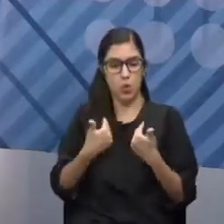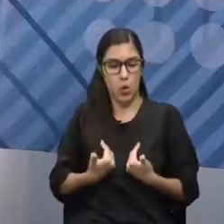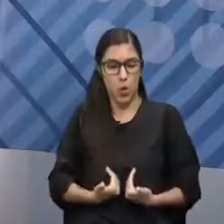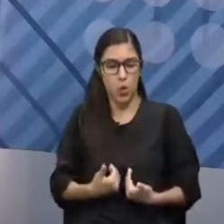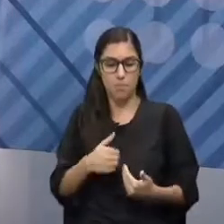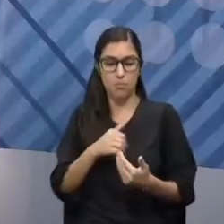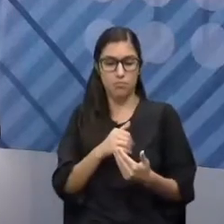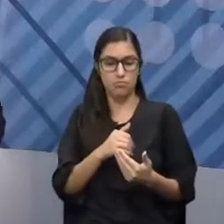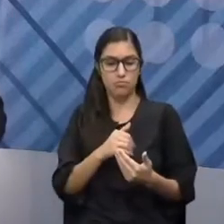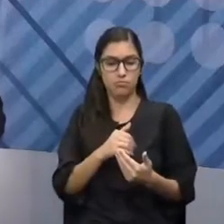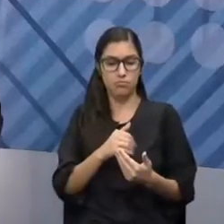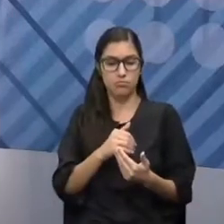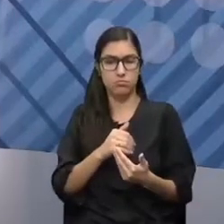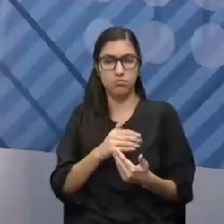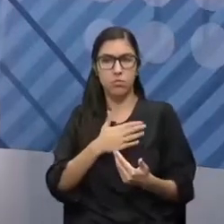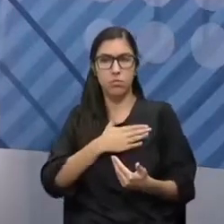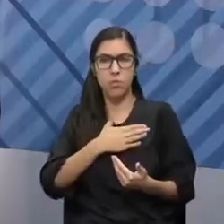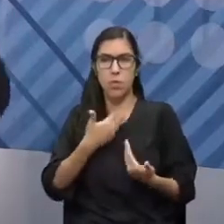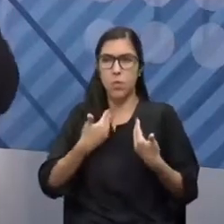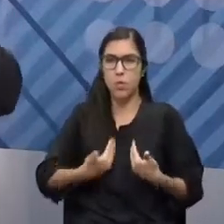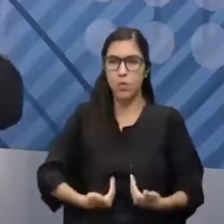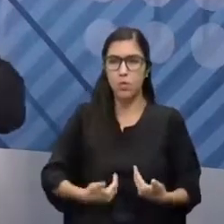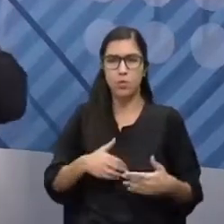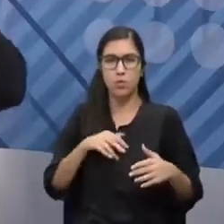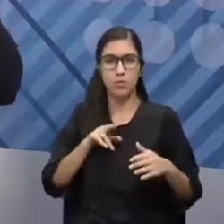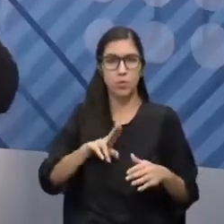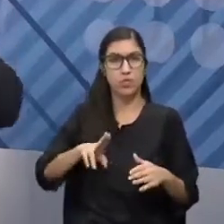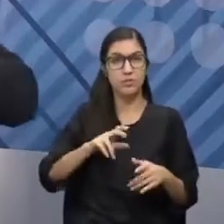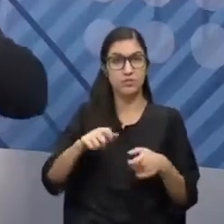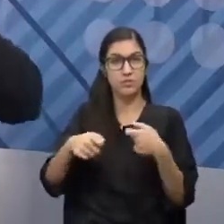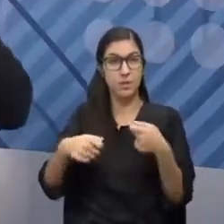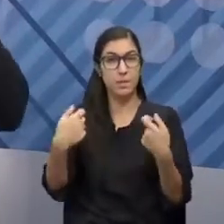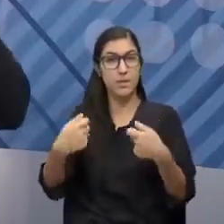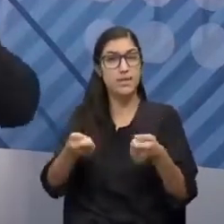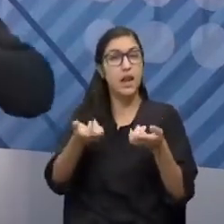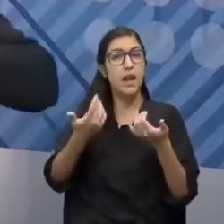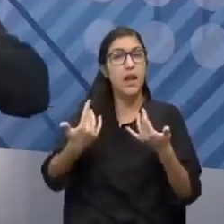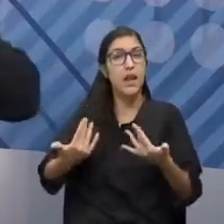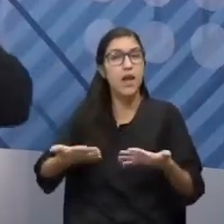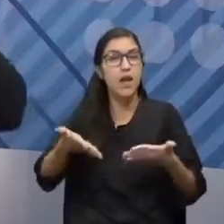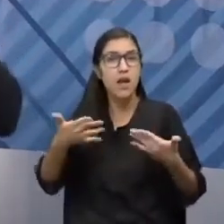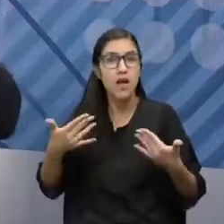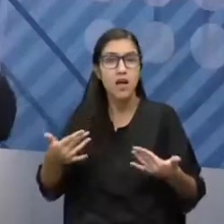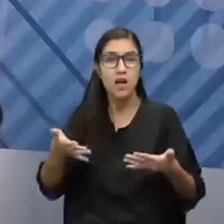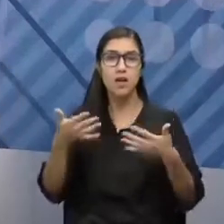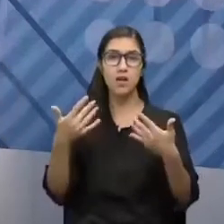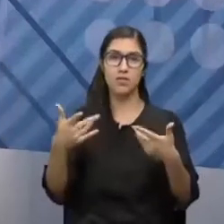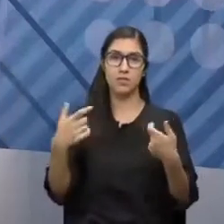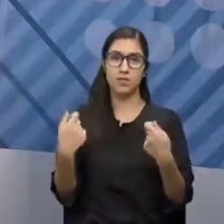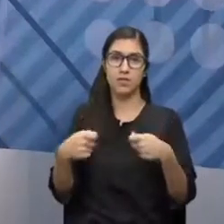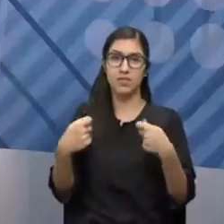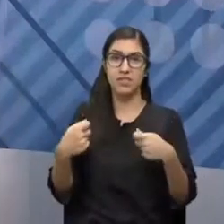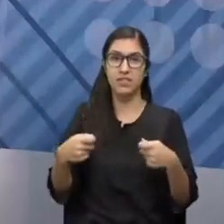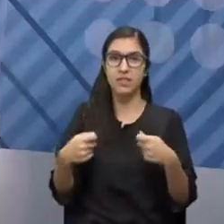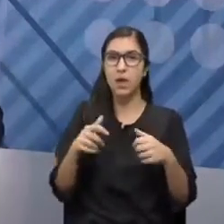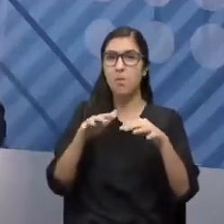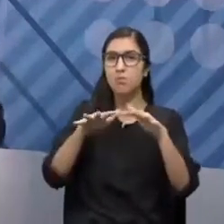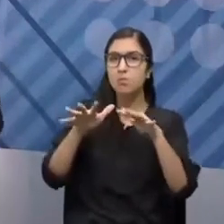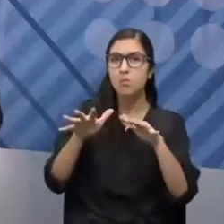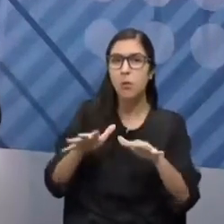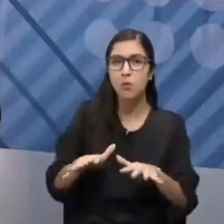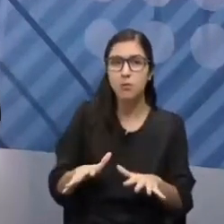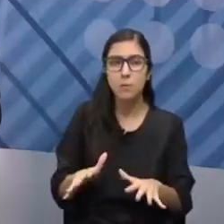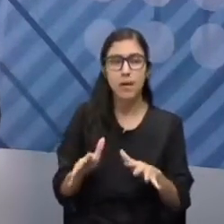corpo, ora no corpo da pessoa com surdo-cegueira. Então, nesse movimento precisa ter uma leveza, é uma sutileza, são movimentos de